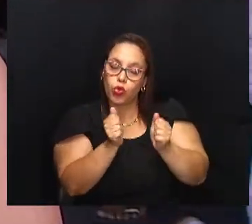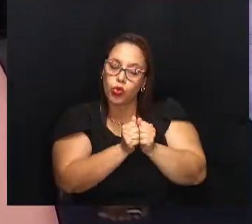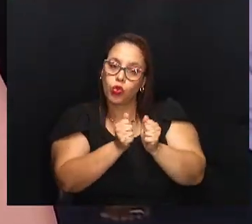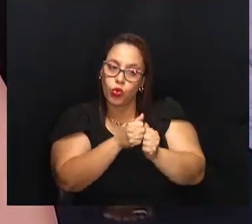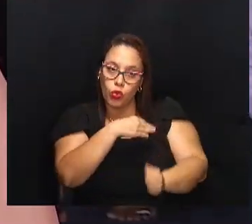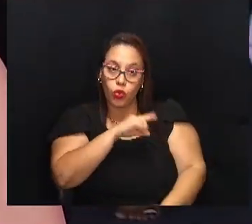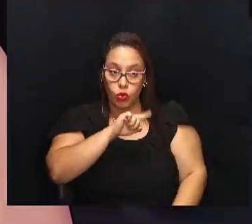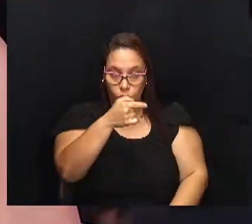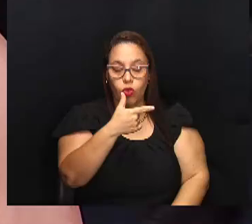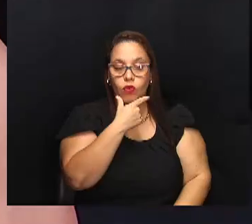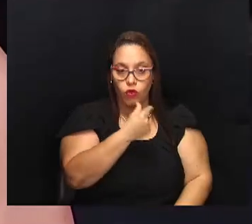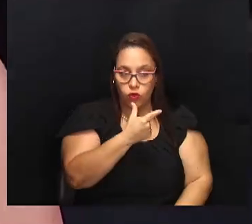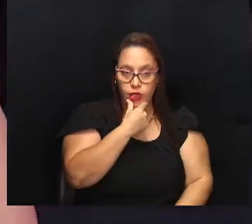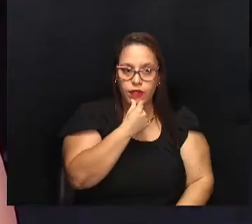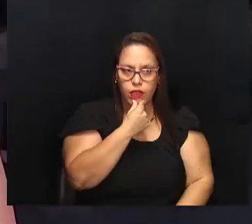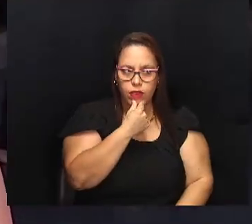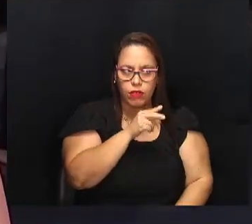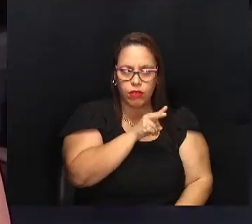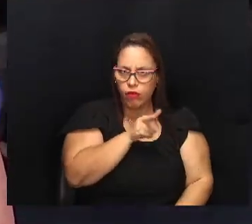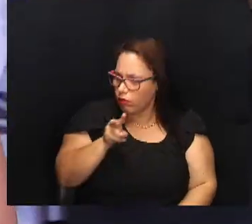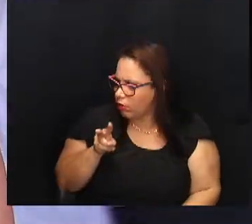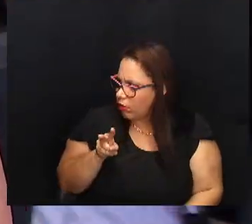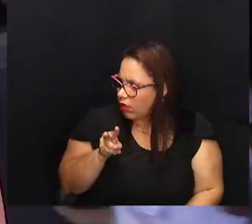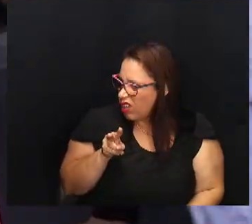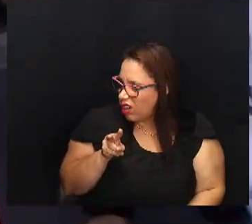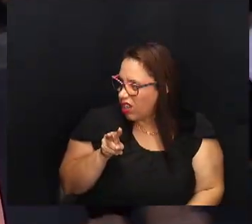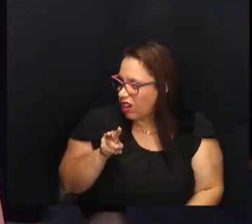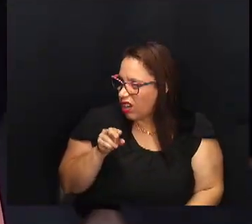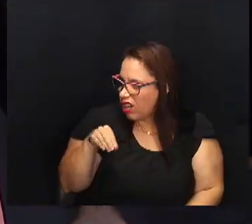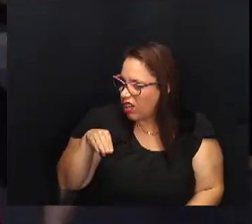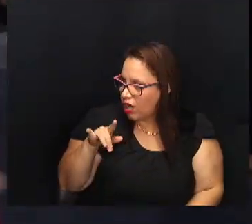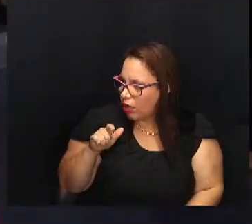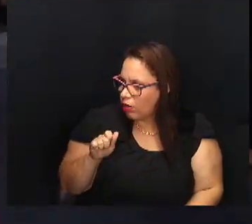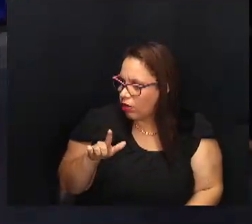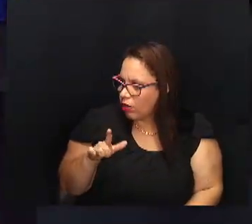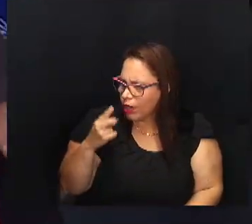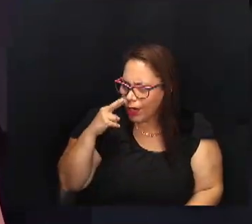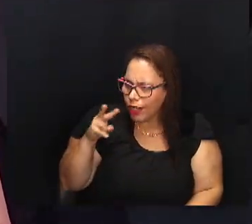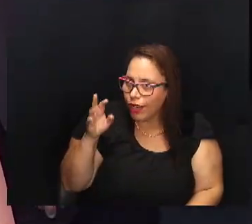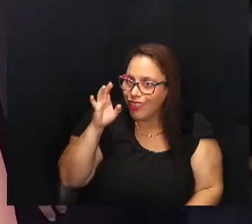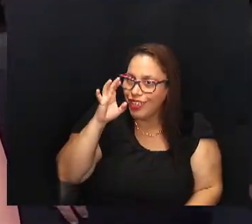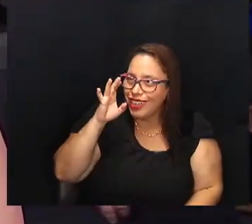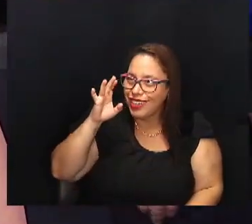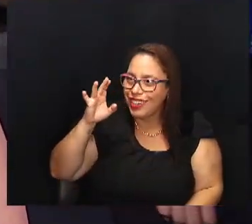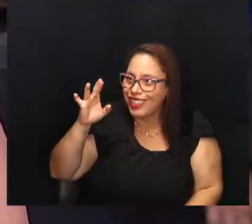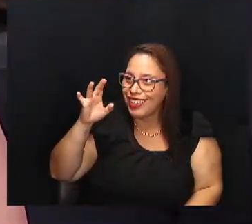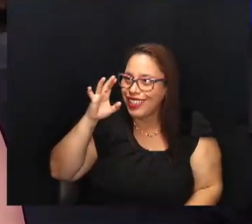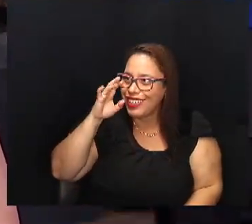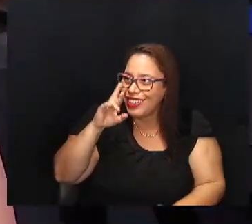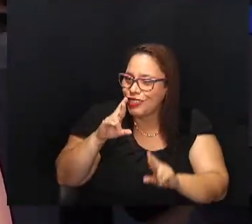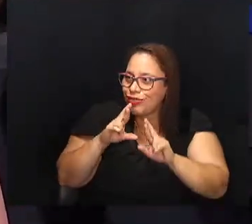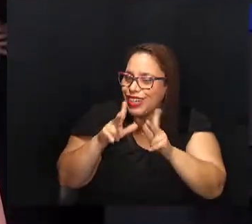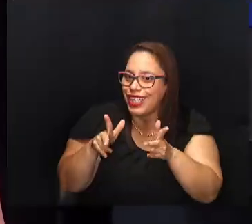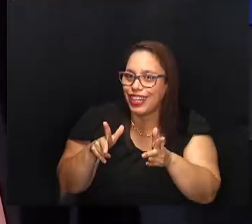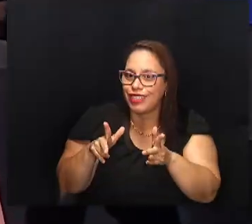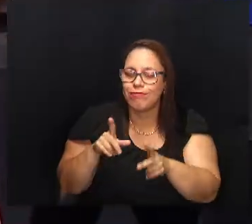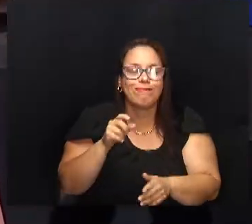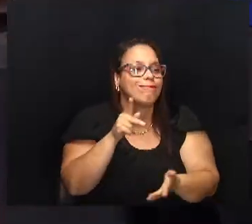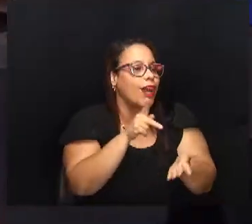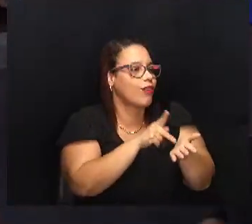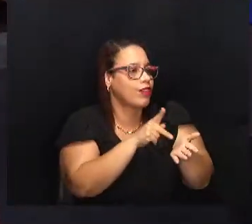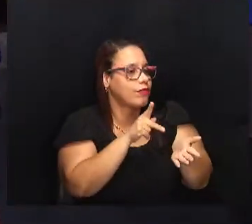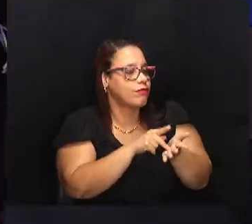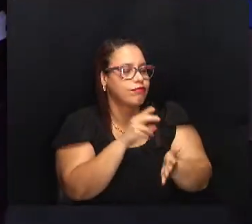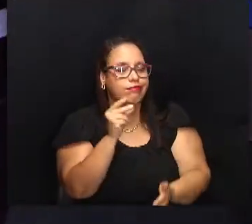com o meu outro filho, e aí eu olhei para o Miguel e falei, Miguel, você está vendo esse olhar? É um brilho diferente, né? Ele falou, é verdade.